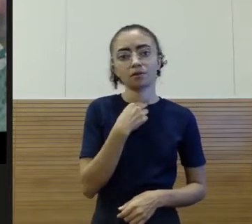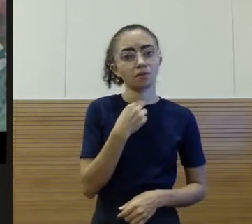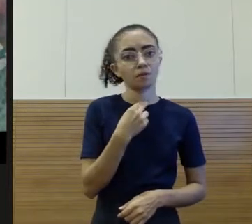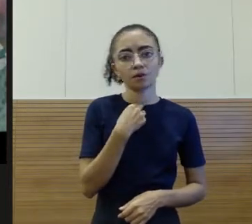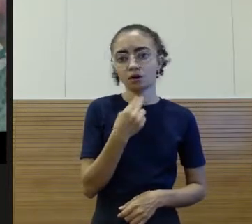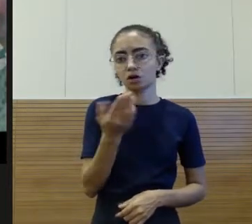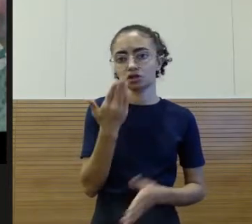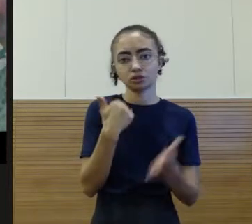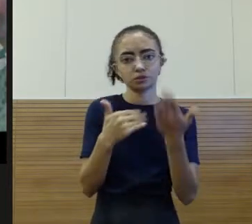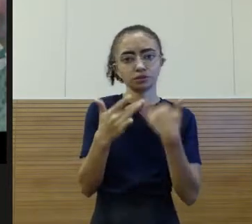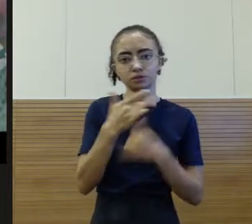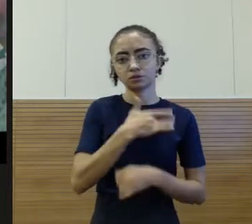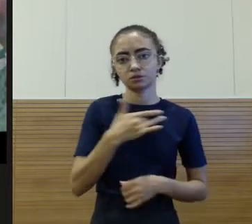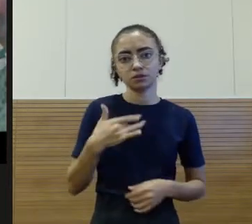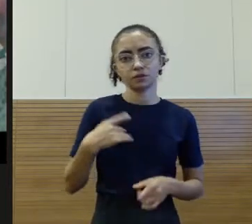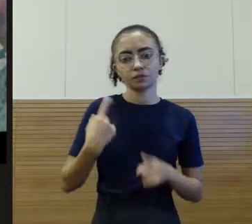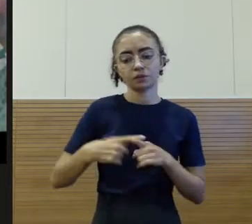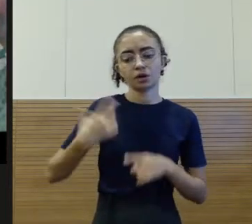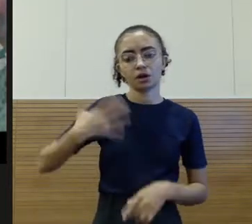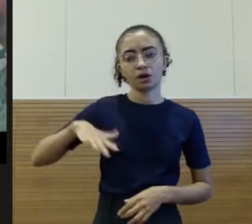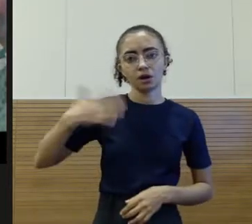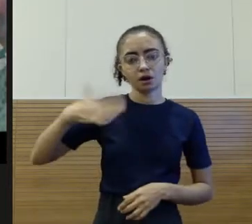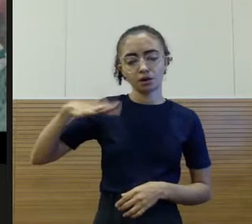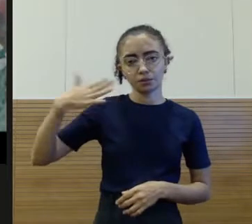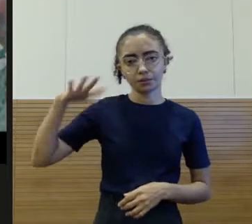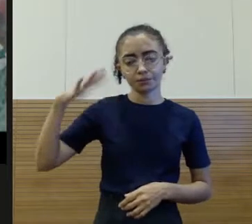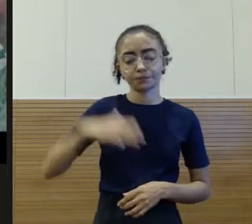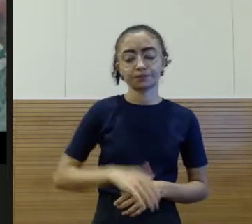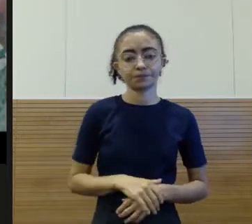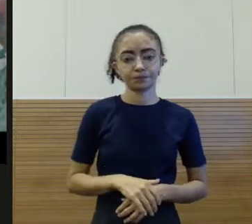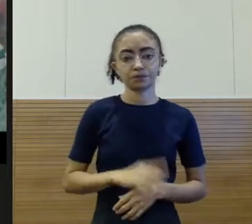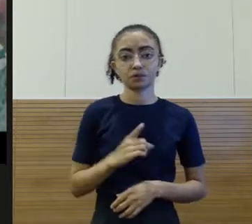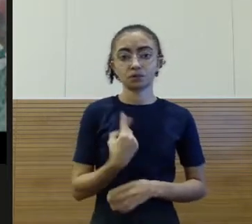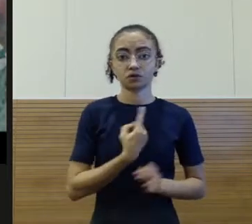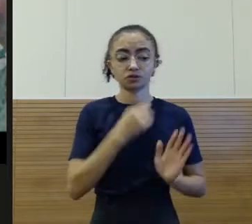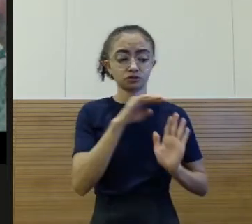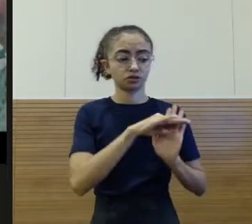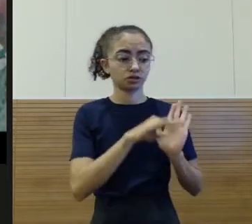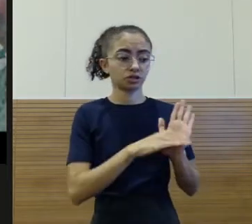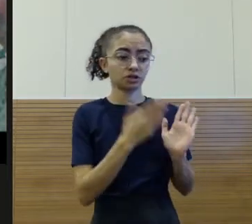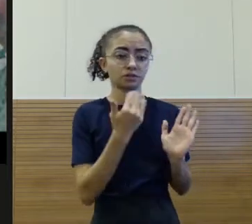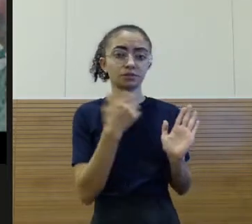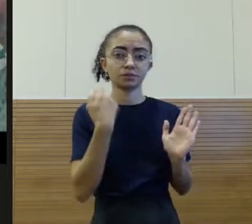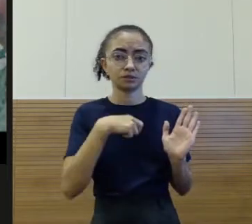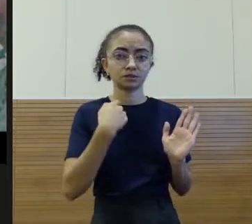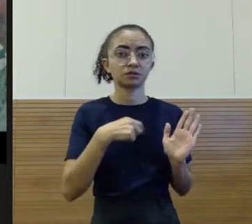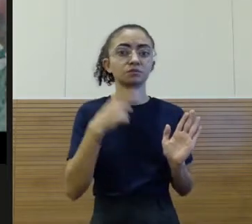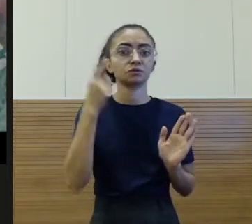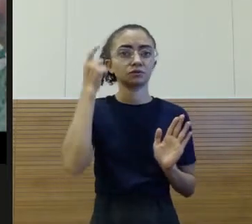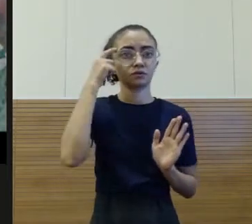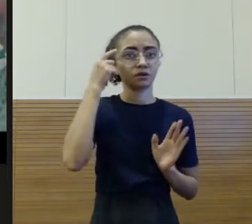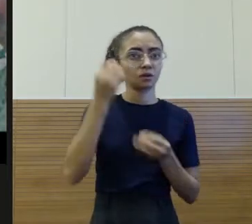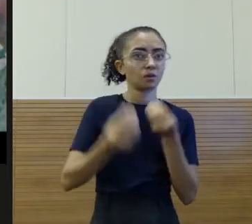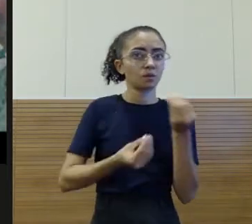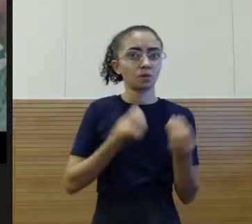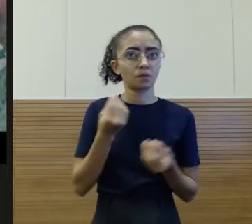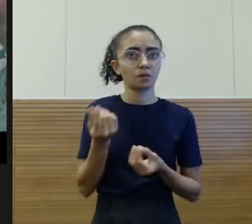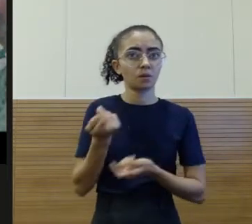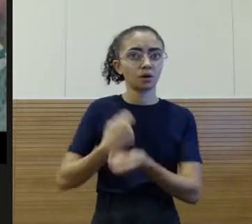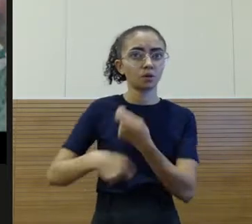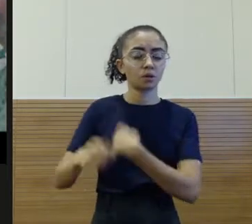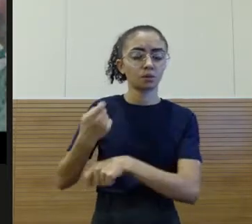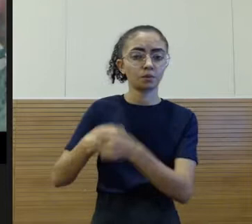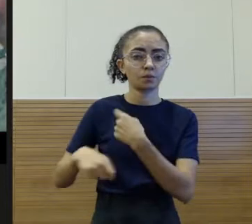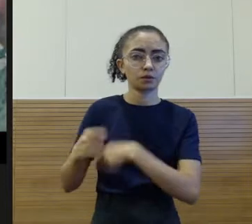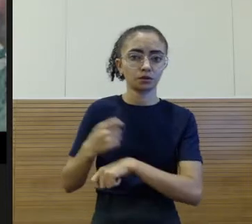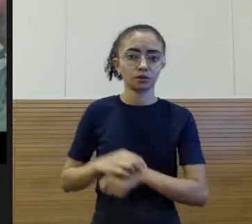devido ao custo. Isso é muito importante de considerar no momento de fazer os nossos guias alimentares, para que não seja somente um desejo, mas